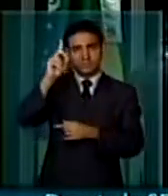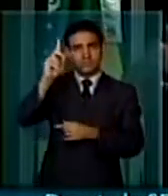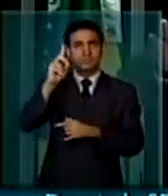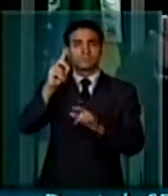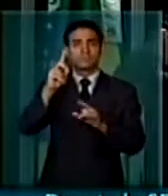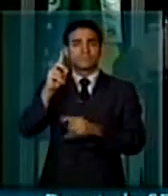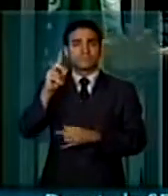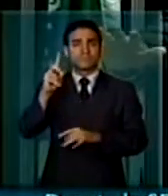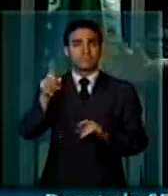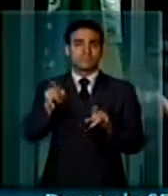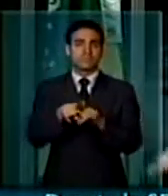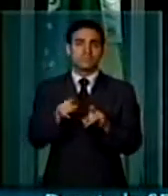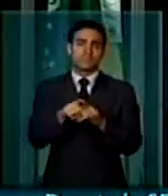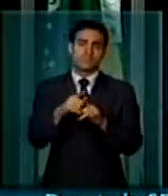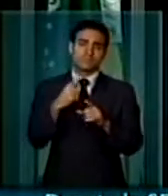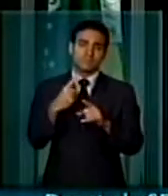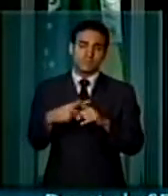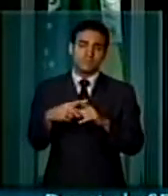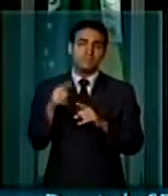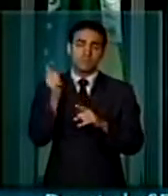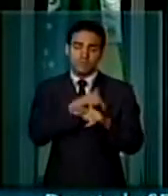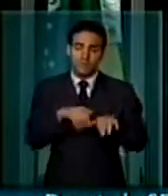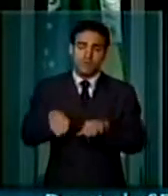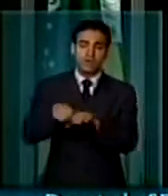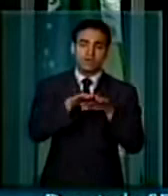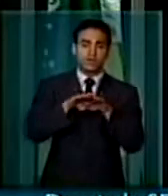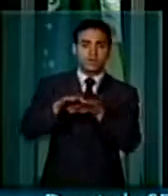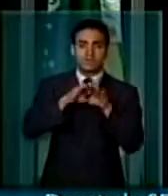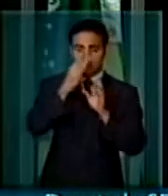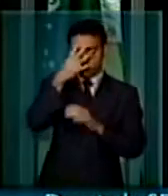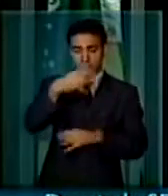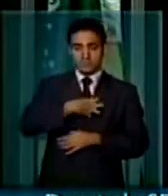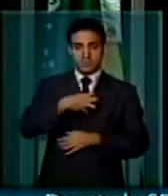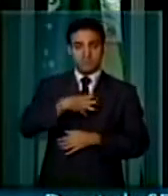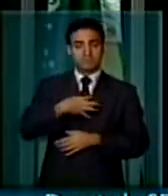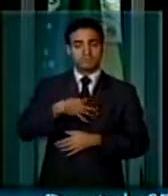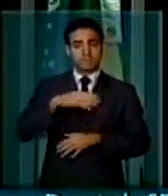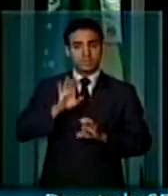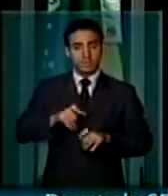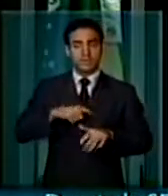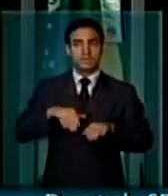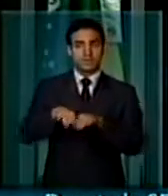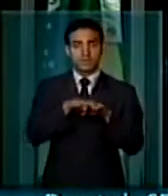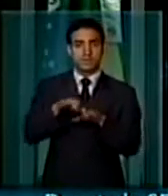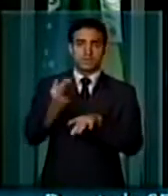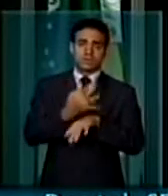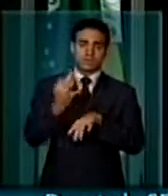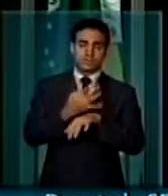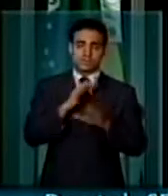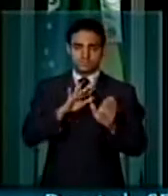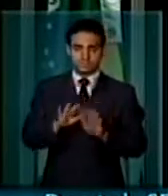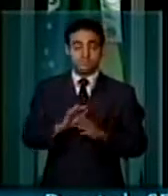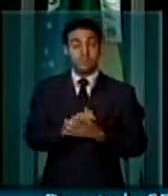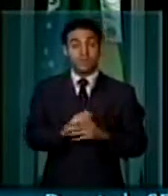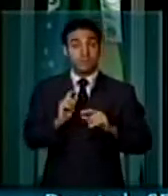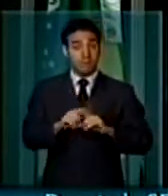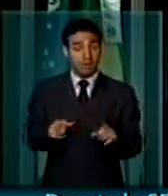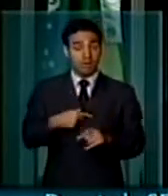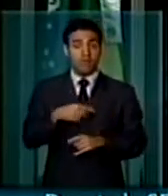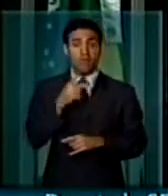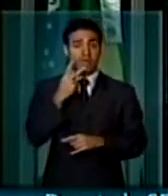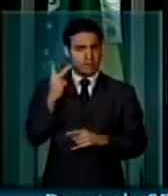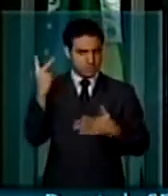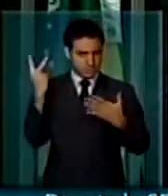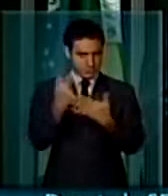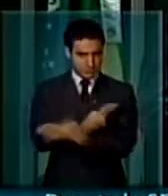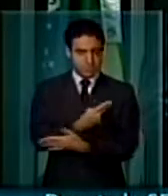função desse equilíbrio emocional que tiveram também os policiais franceses naquele momento. Mas ao tocar neste assunto, ao falar deste assunto,